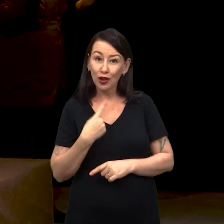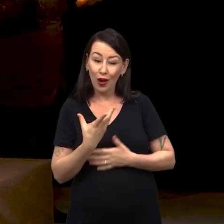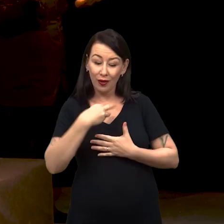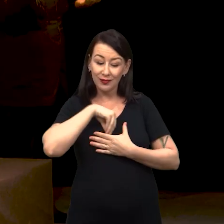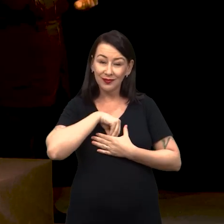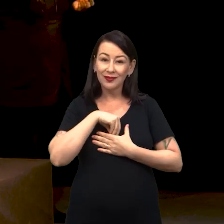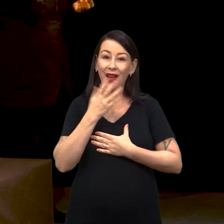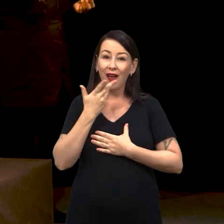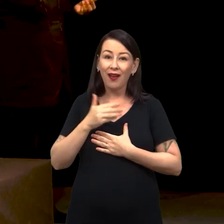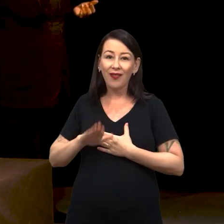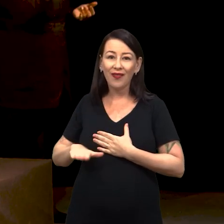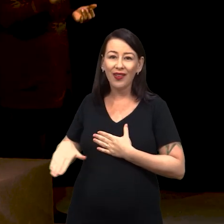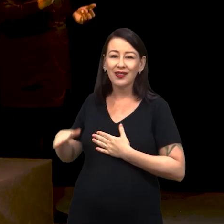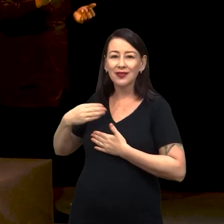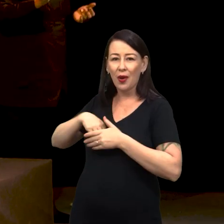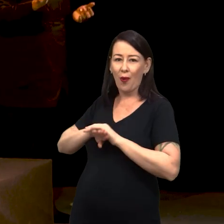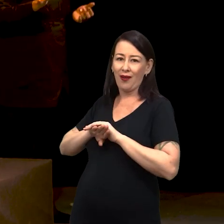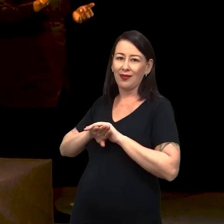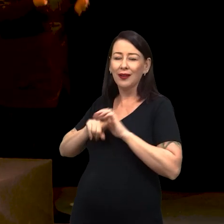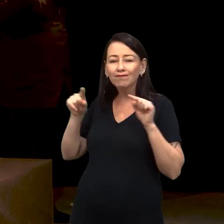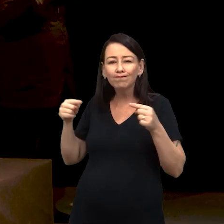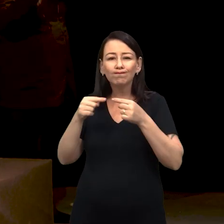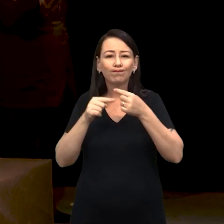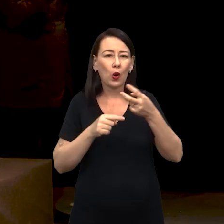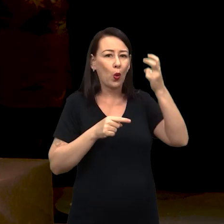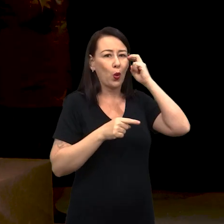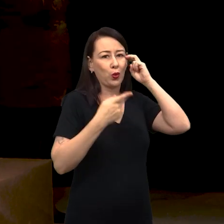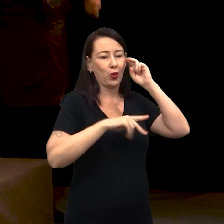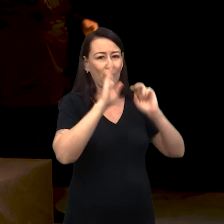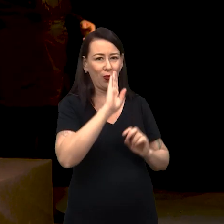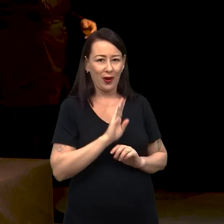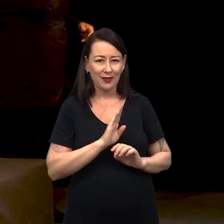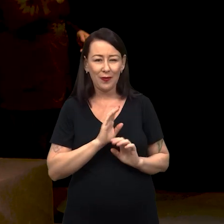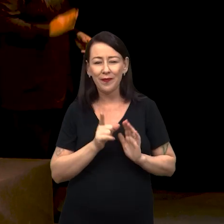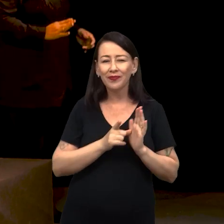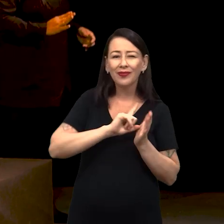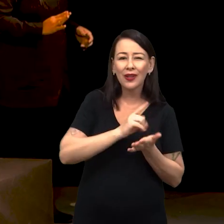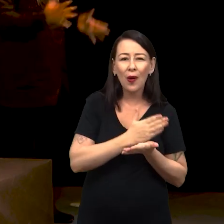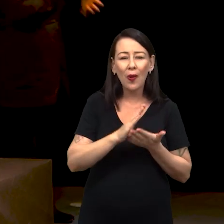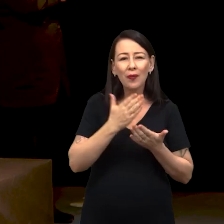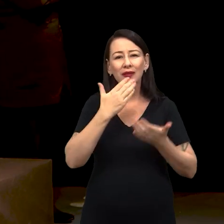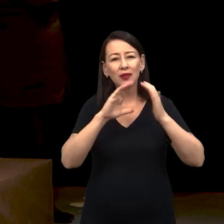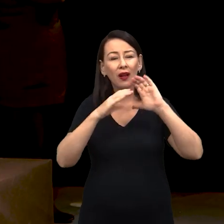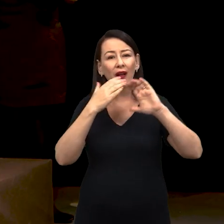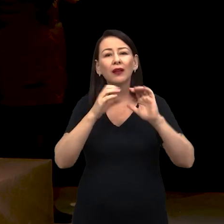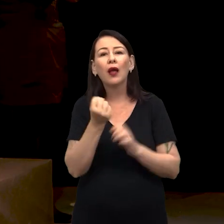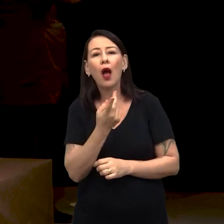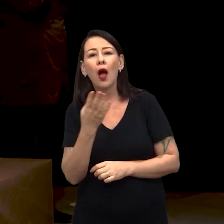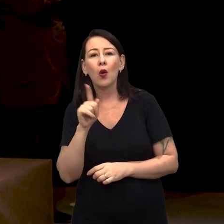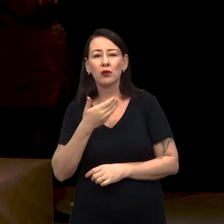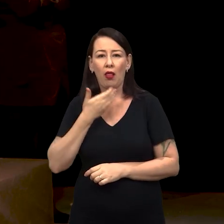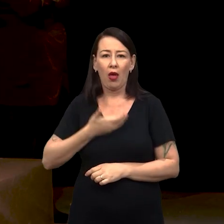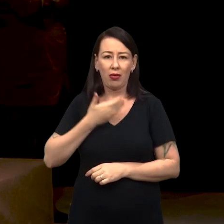cultura da infância, ela está amalgamada à cultura brasileira. Esses acalantos que eu cantei no começo são canções